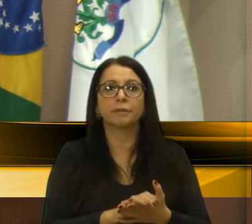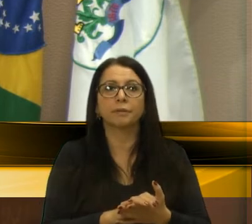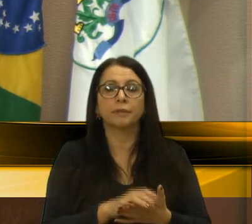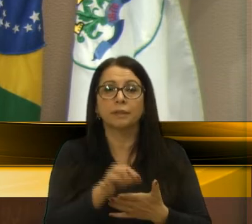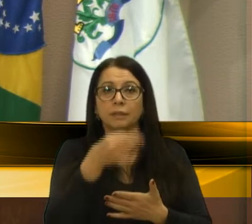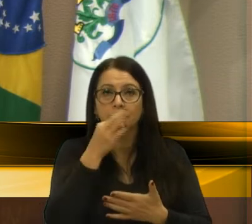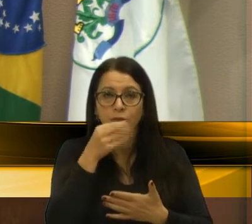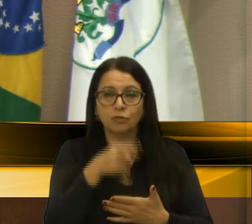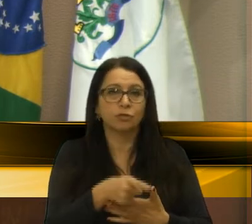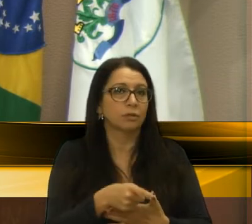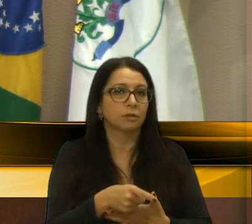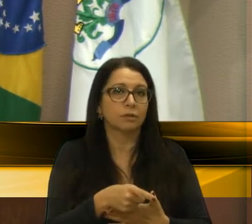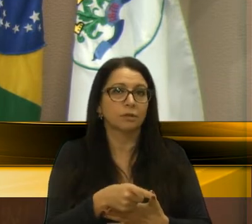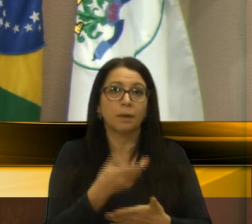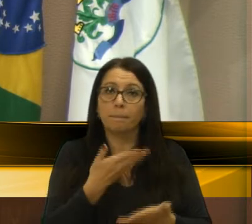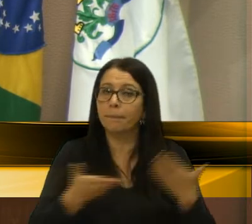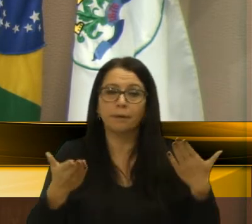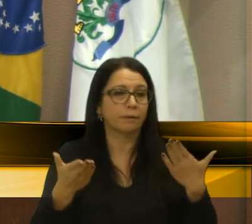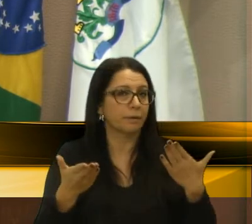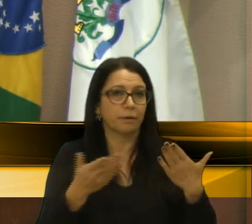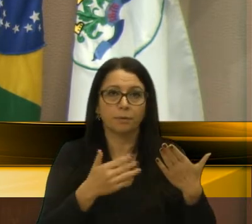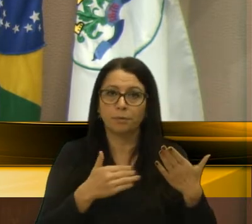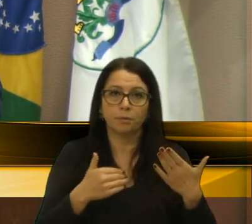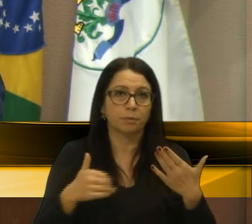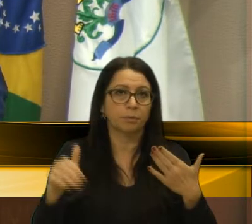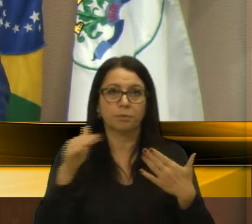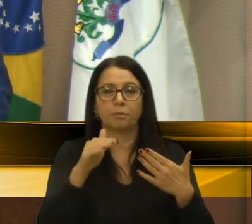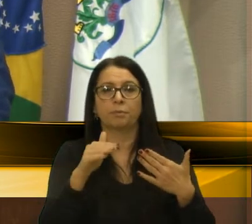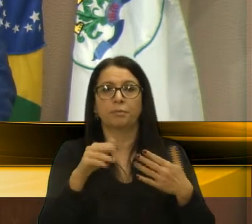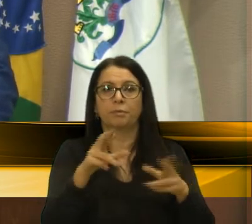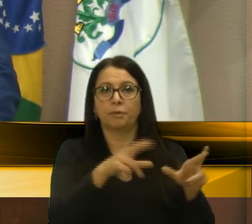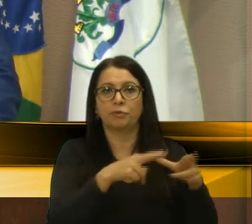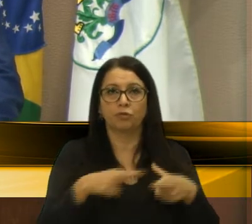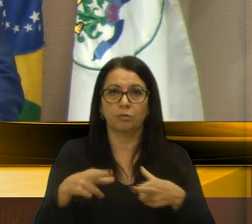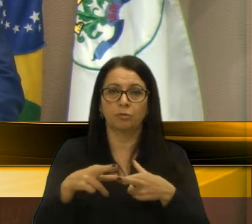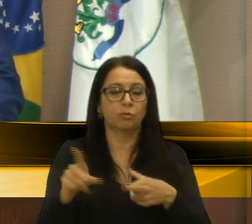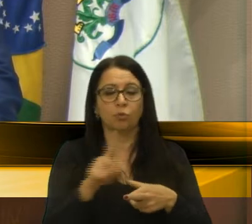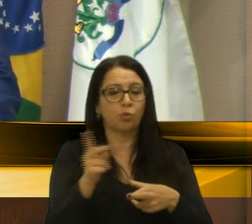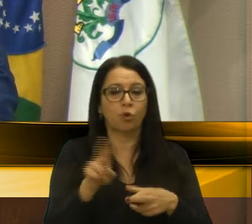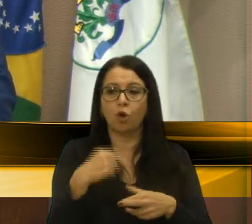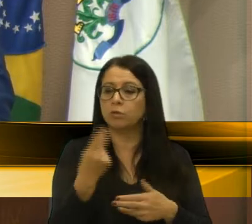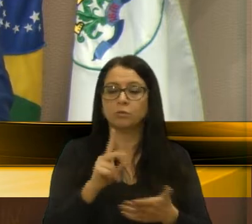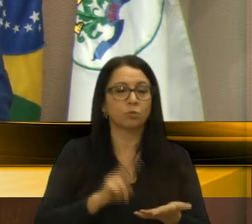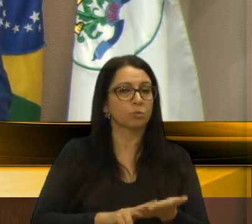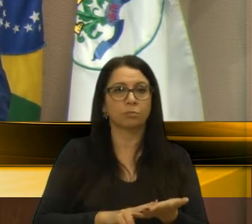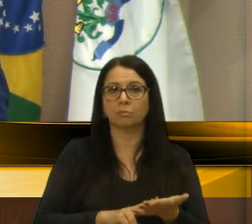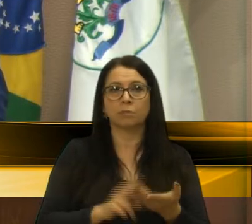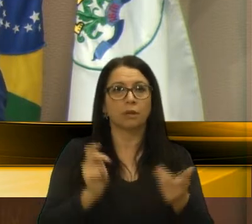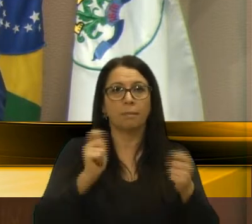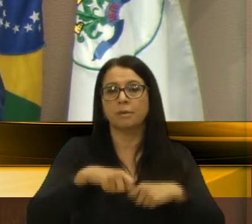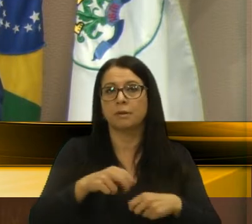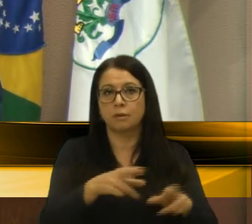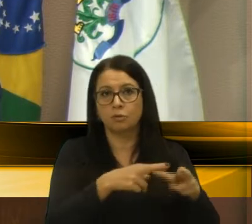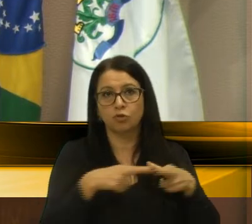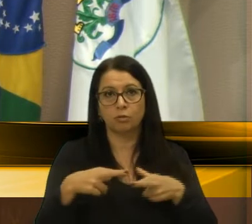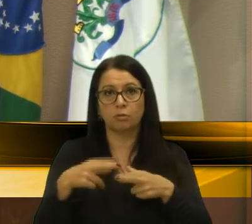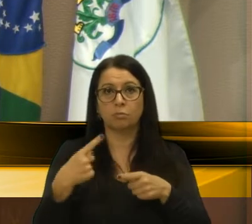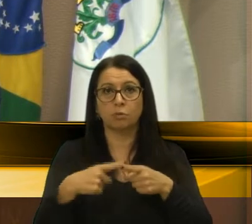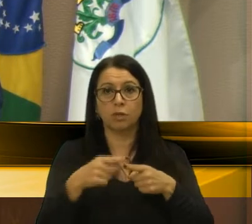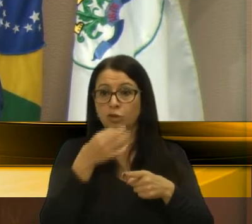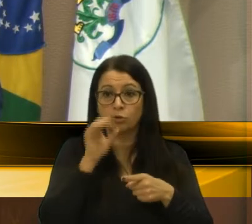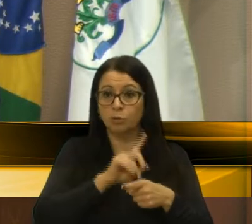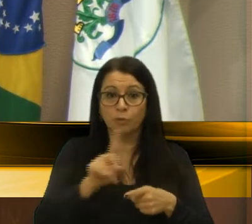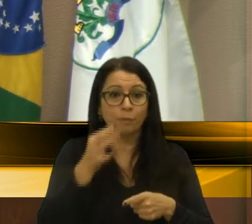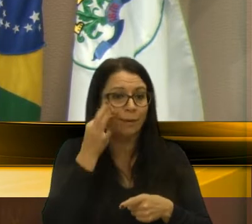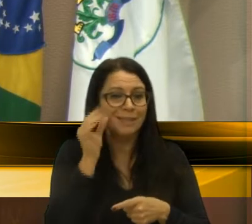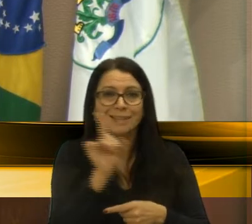Caxias do Sul perdeu o seu protagonismo regional. Nós não assumimos a nossa capacidade regional, até porque Caxias do Sul não esteve presente